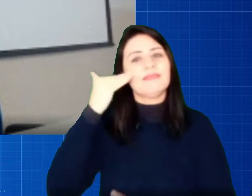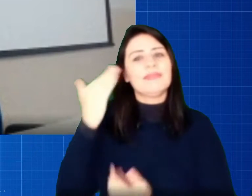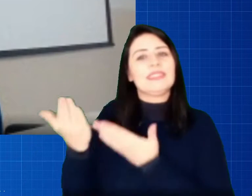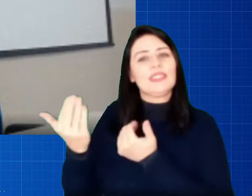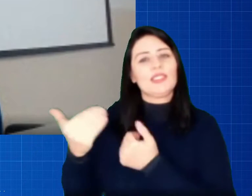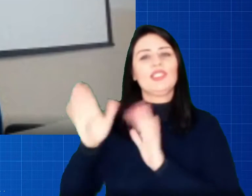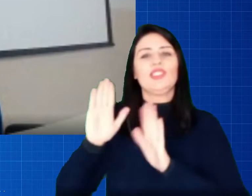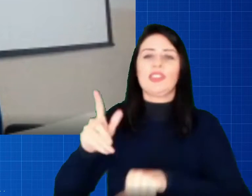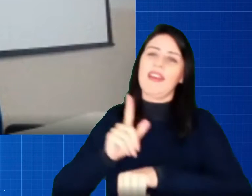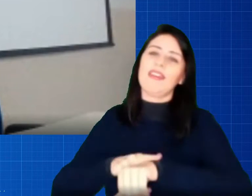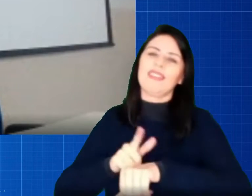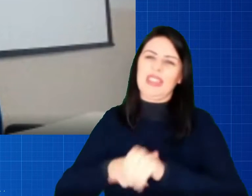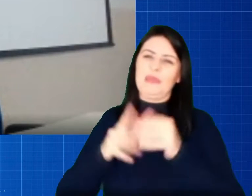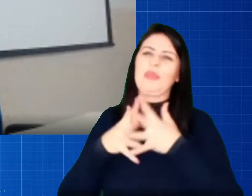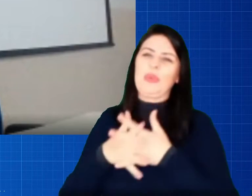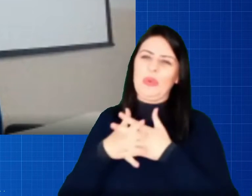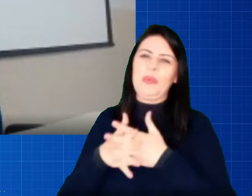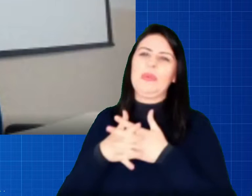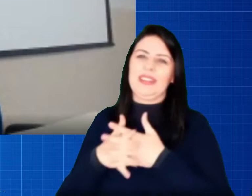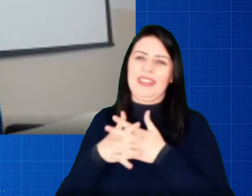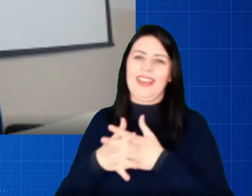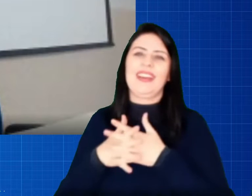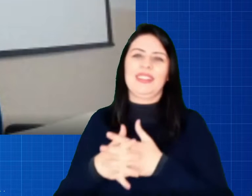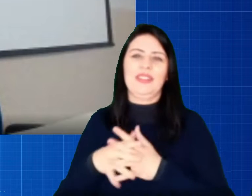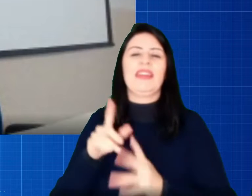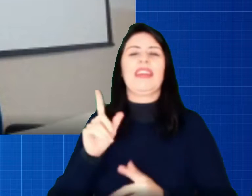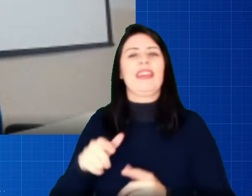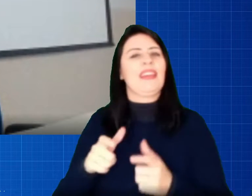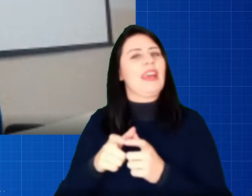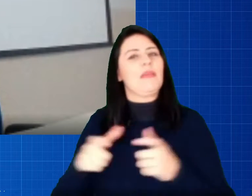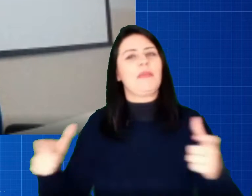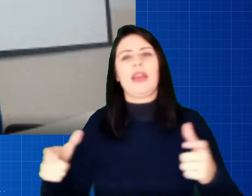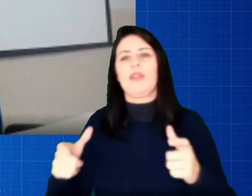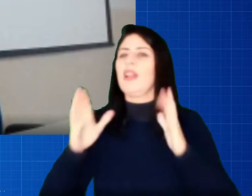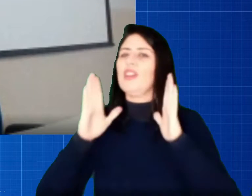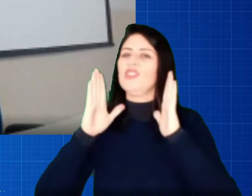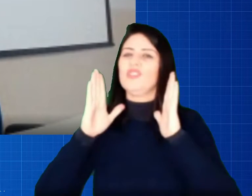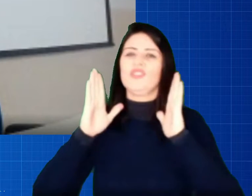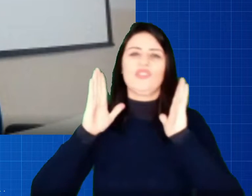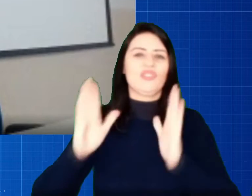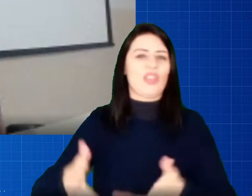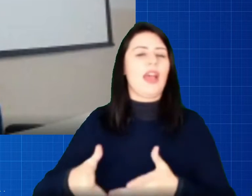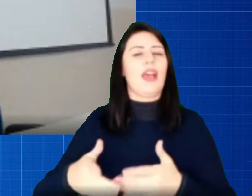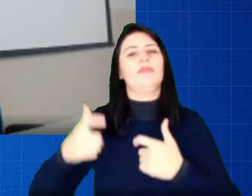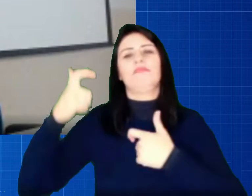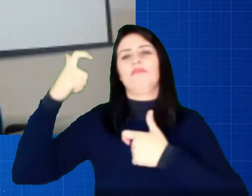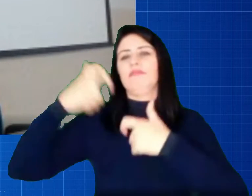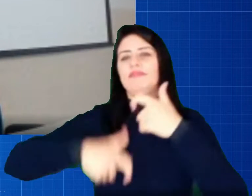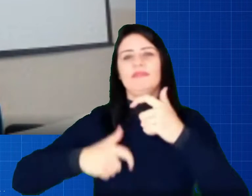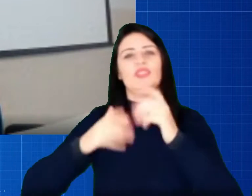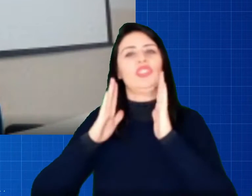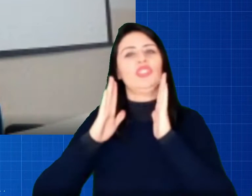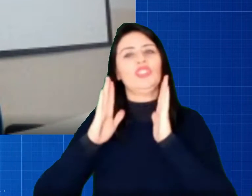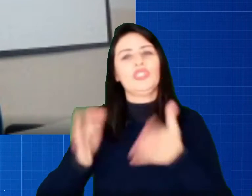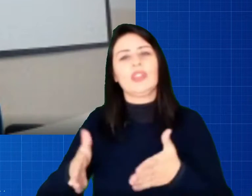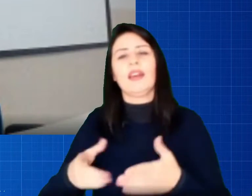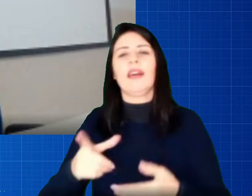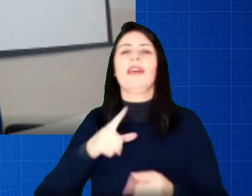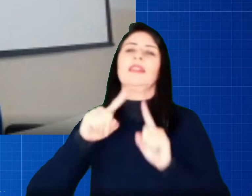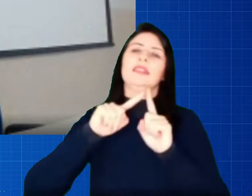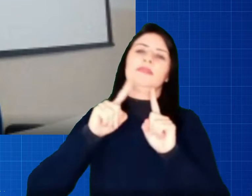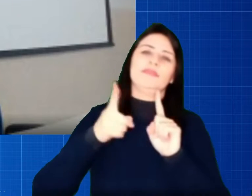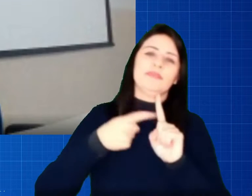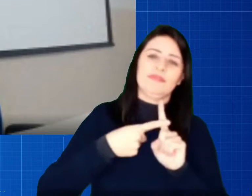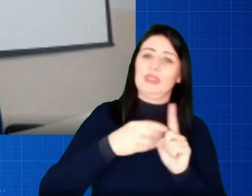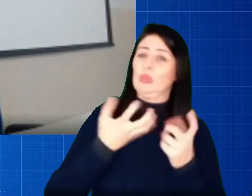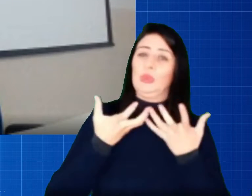já numa fase mais complicada, né? Geralmente é a fase depois que elas expuseram-se a riscos, né? A risco